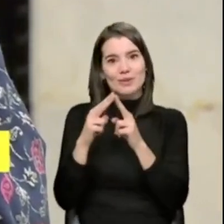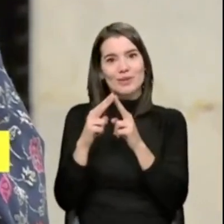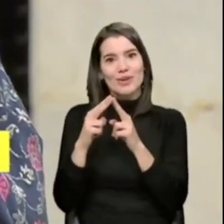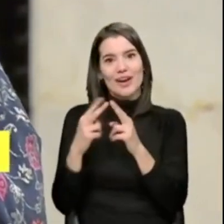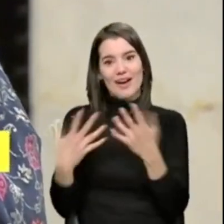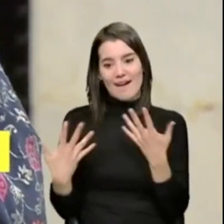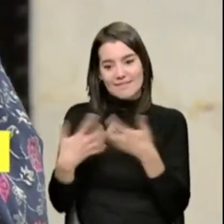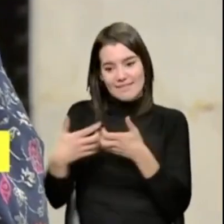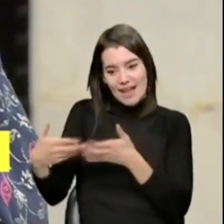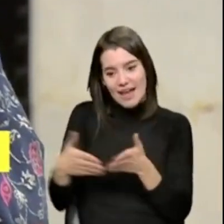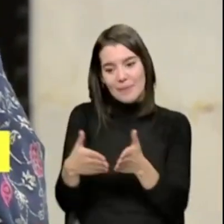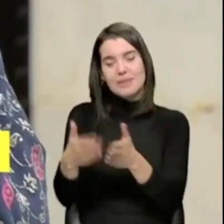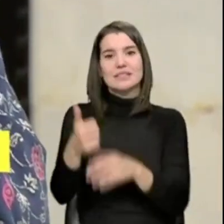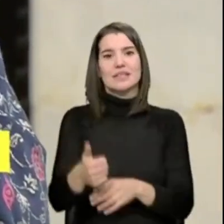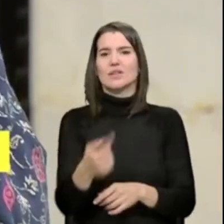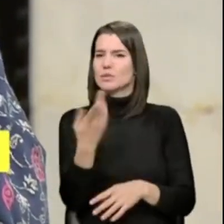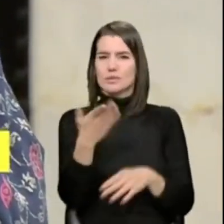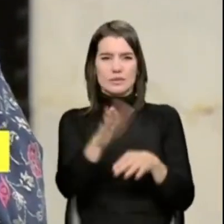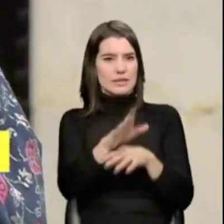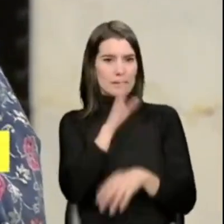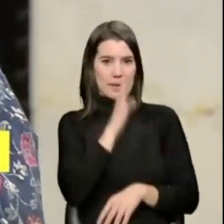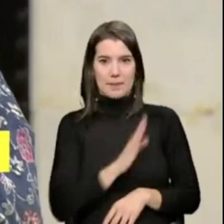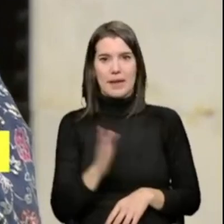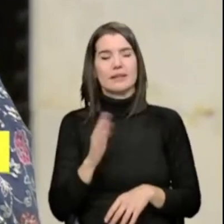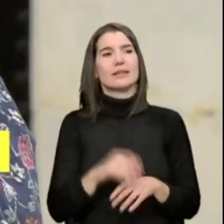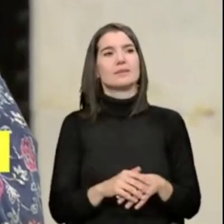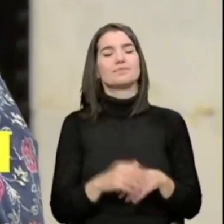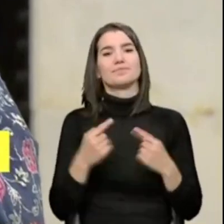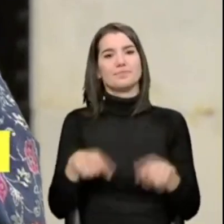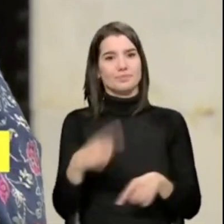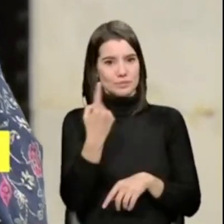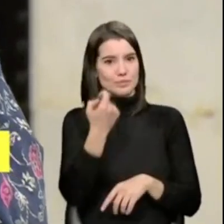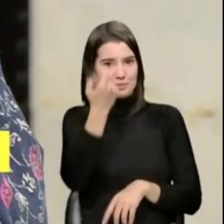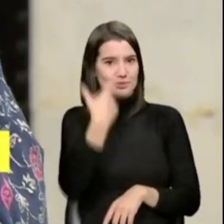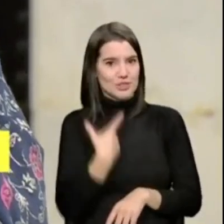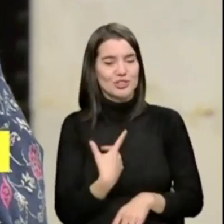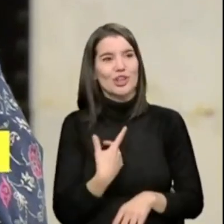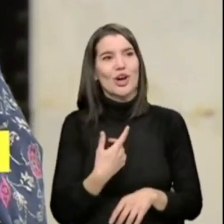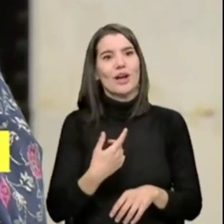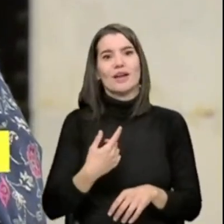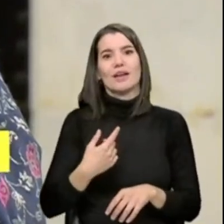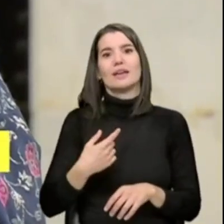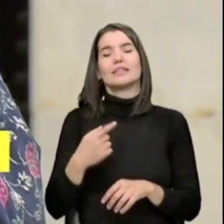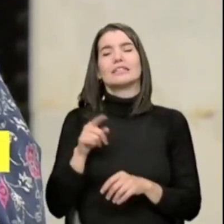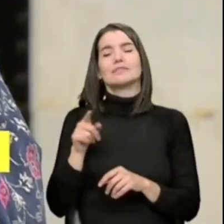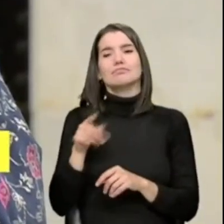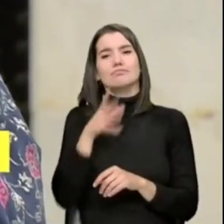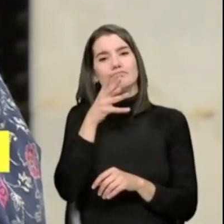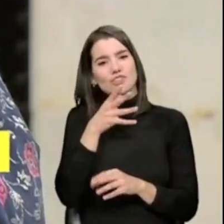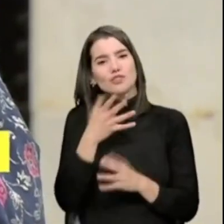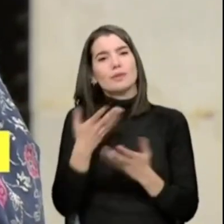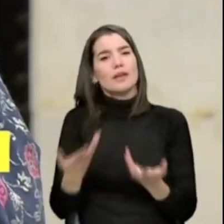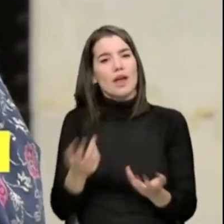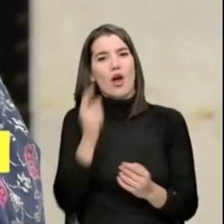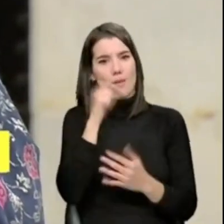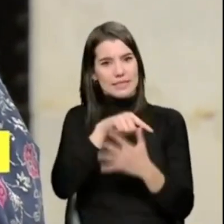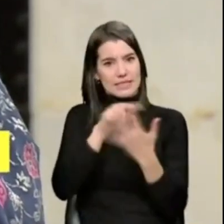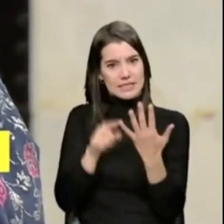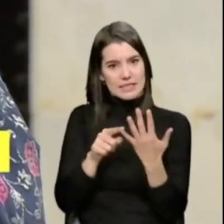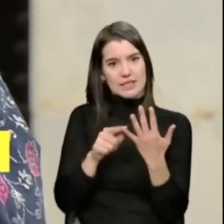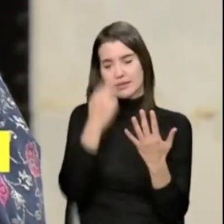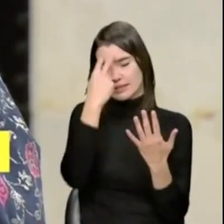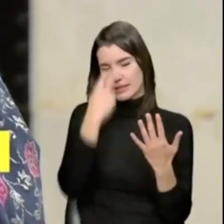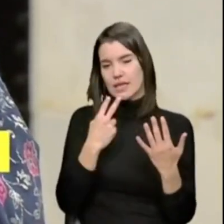vou dar um exemplo muito prático. Nos Upanishads existe uma história que conta 5 homens